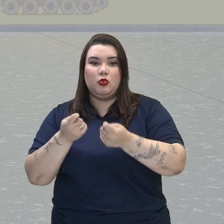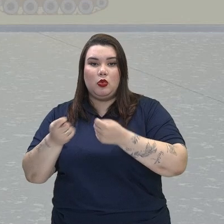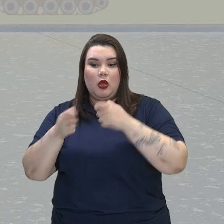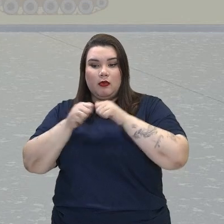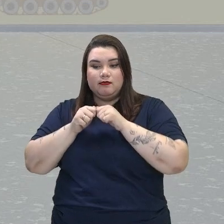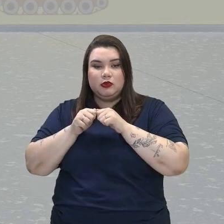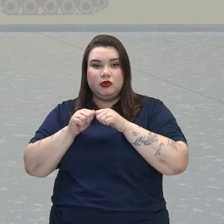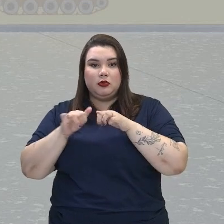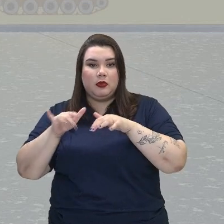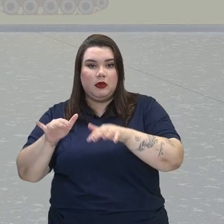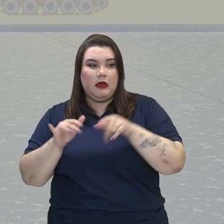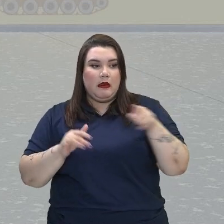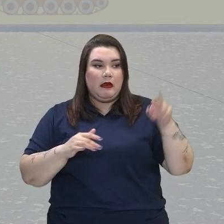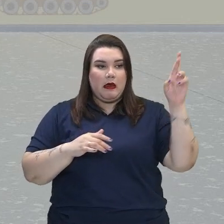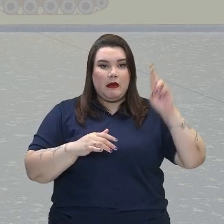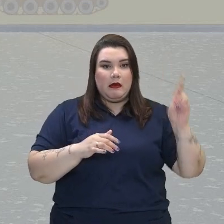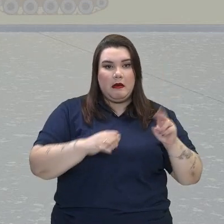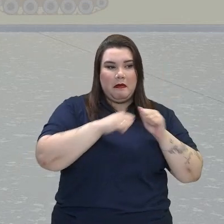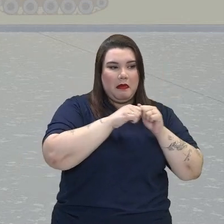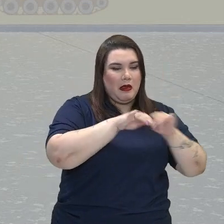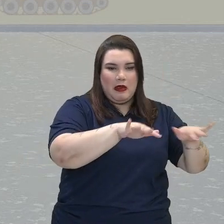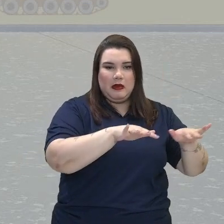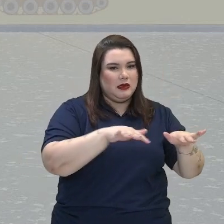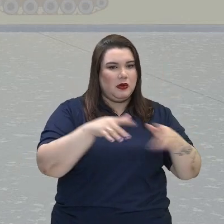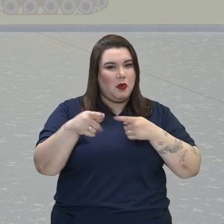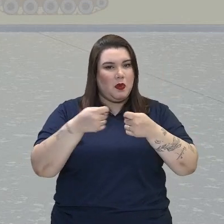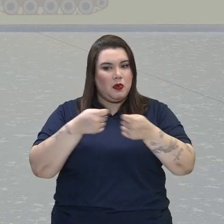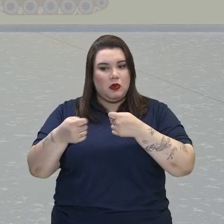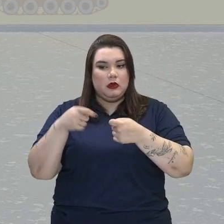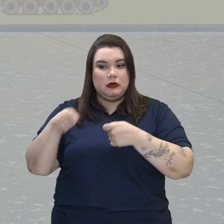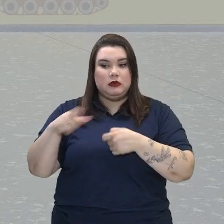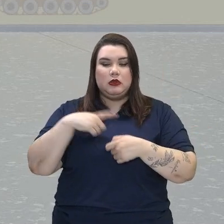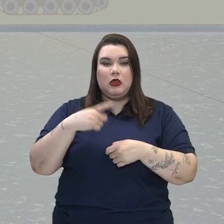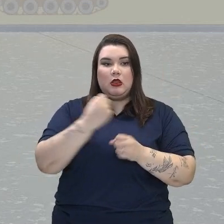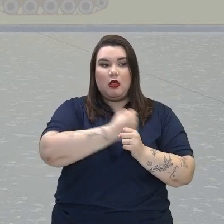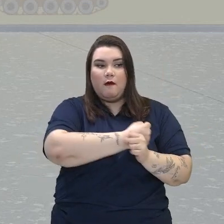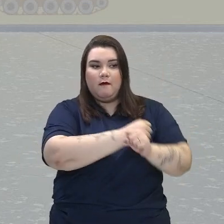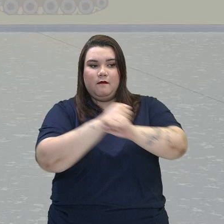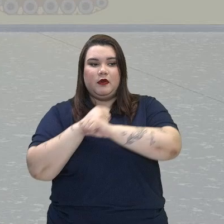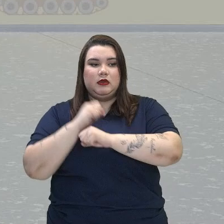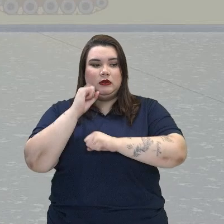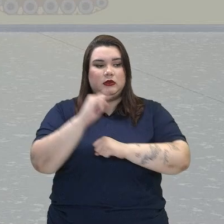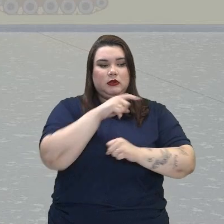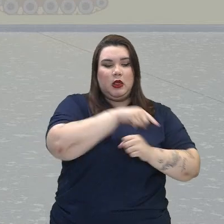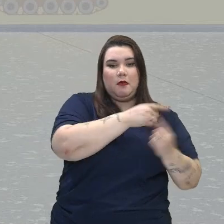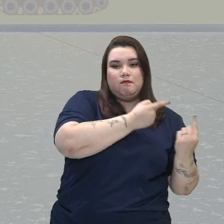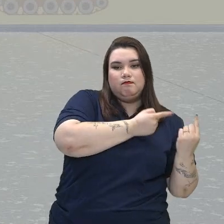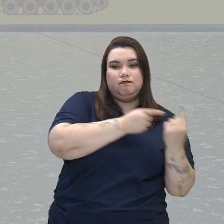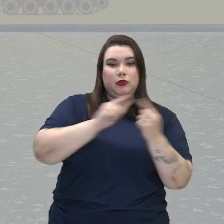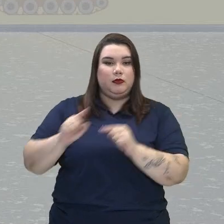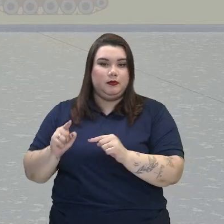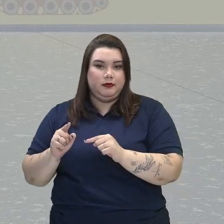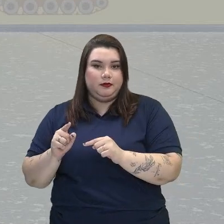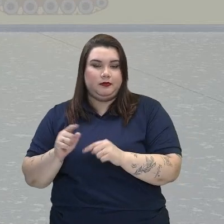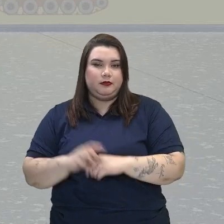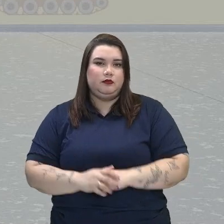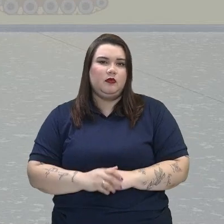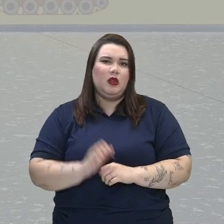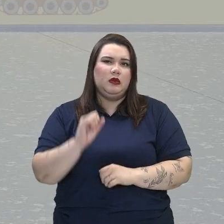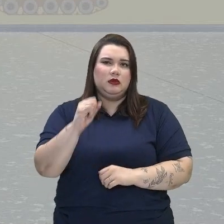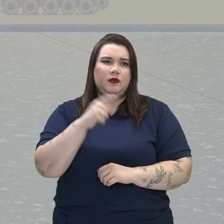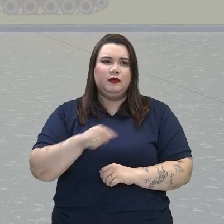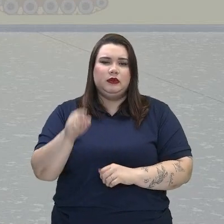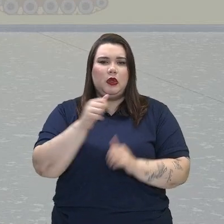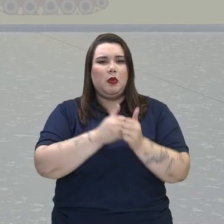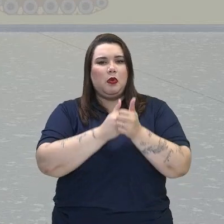e garantir a defesa mútua em caso de ataque. Talvez vocês acompanhando os noticiários contemporâneos, vocês já